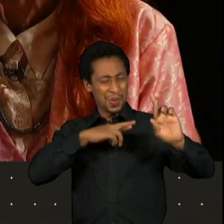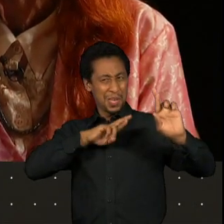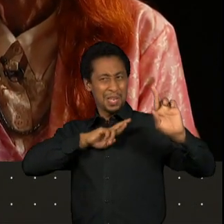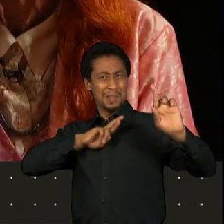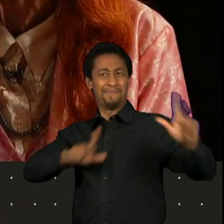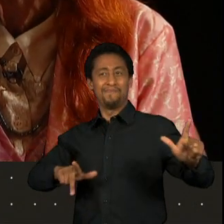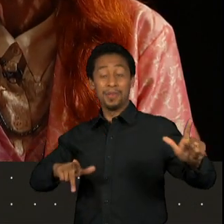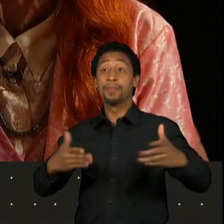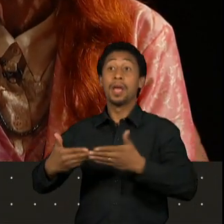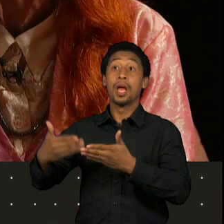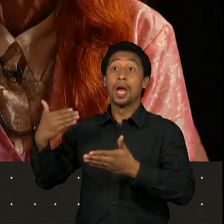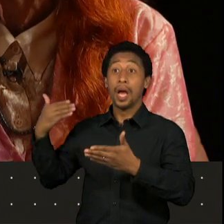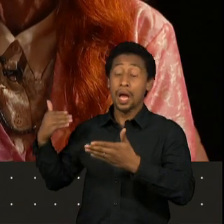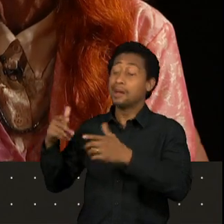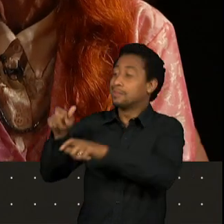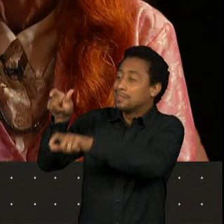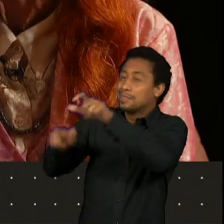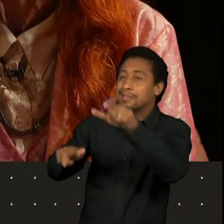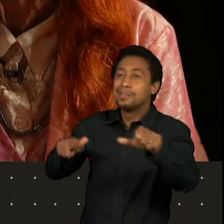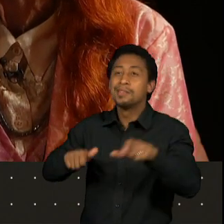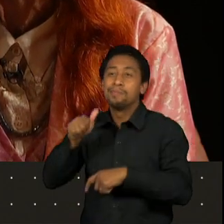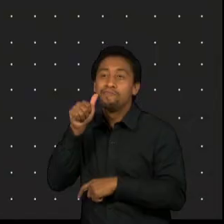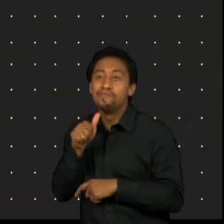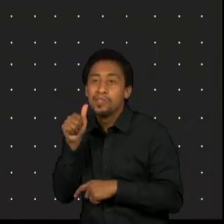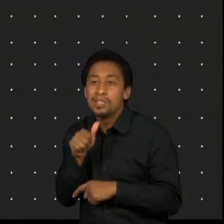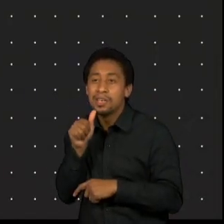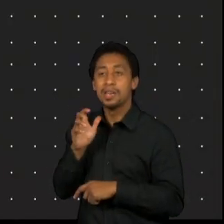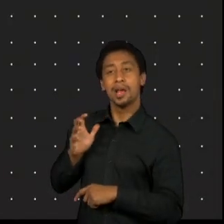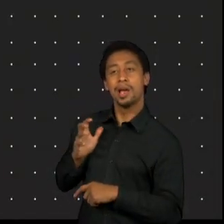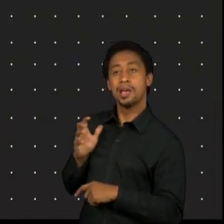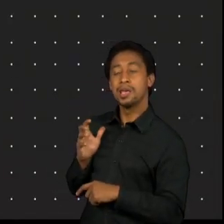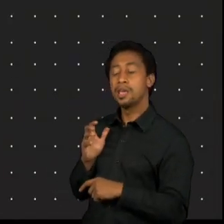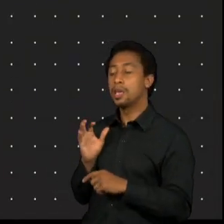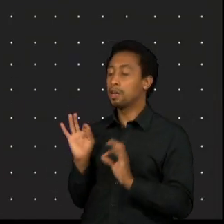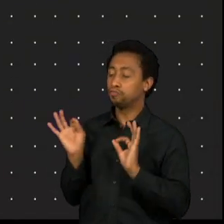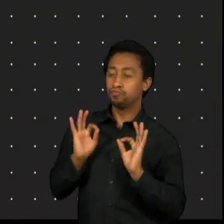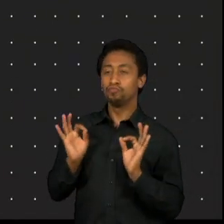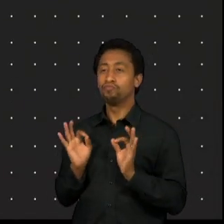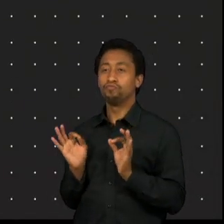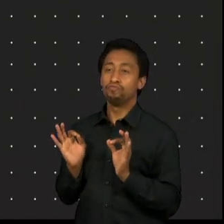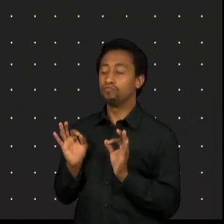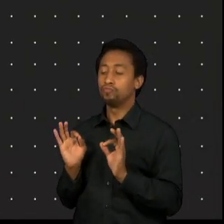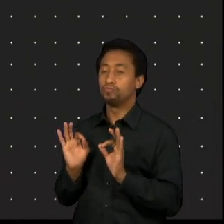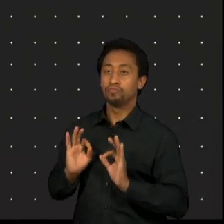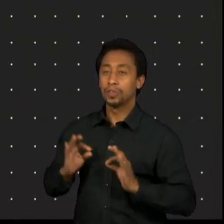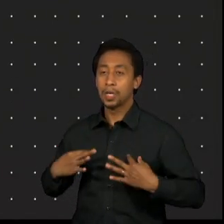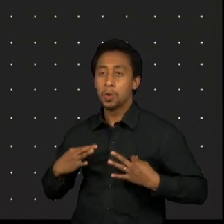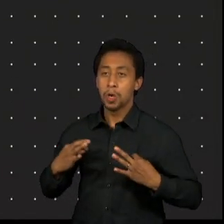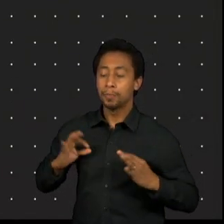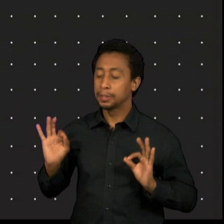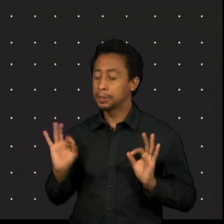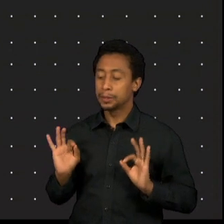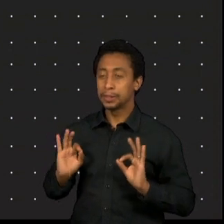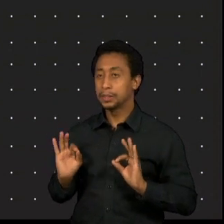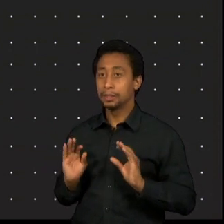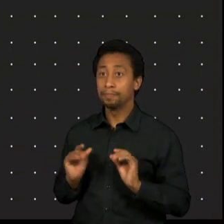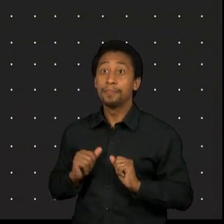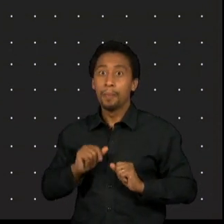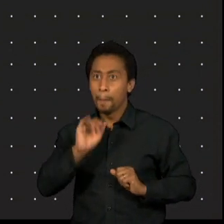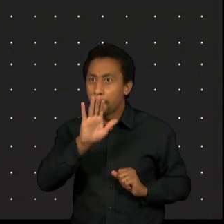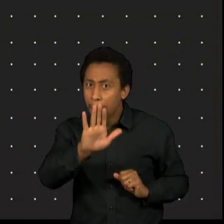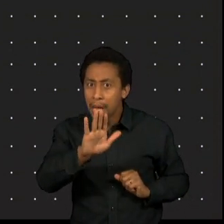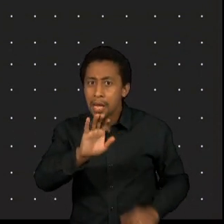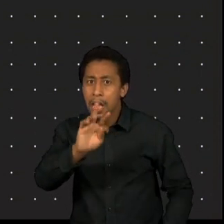recatados na época das mocinhas, classe média, todas muito comportadinhas, e Helena Inês